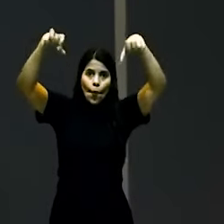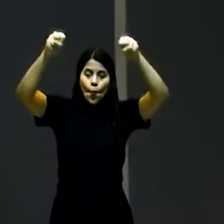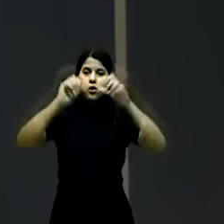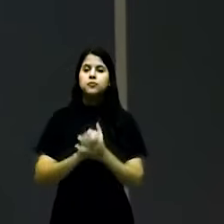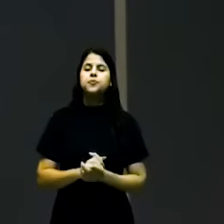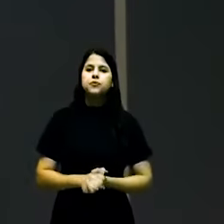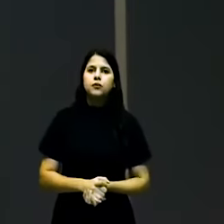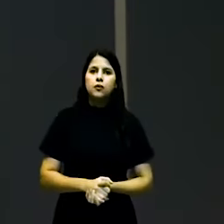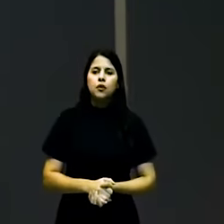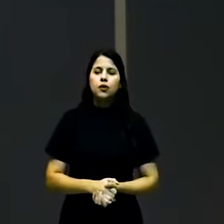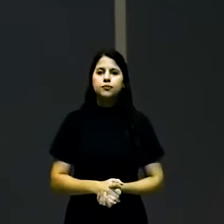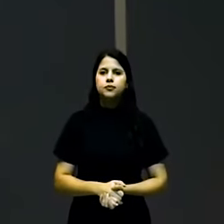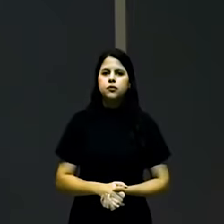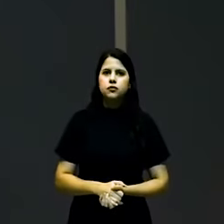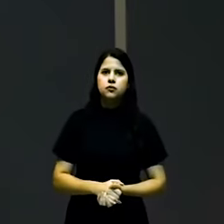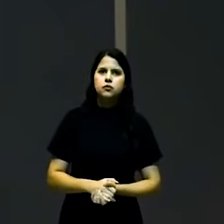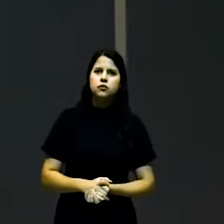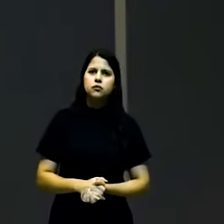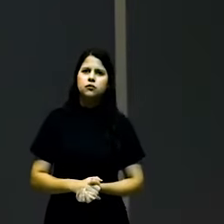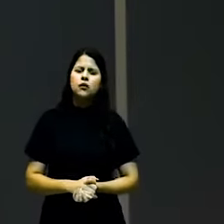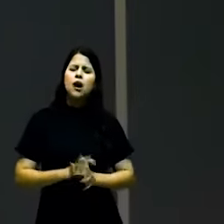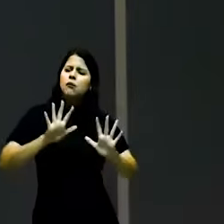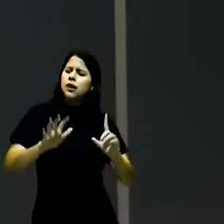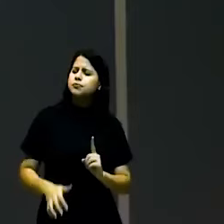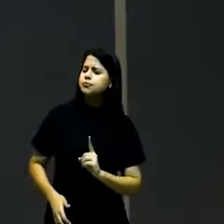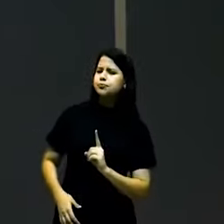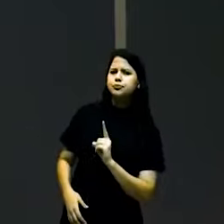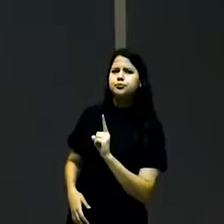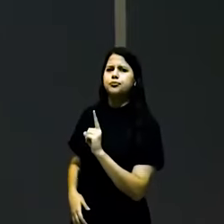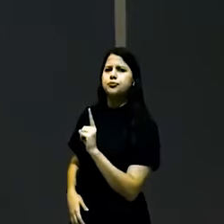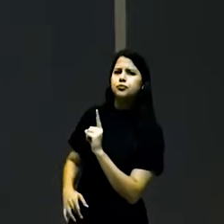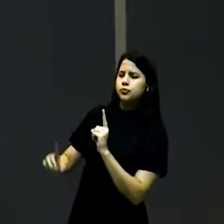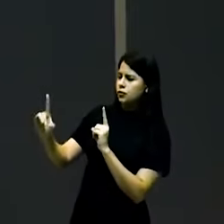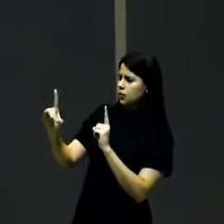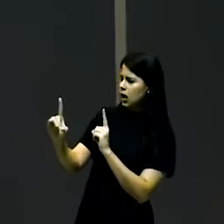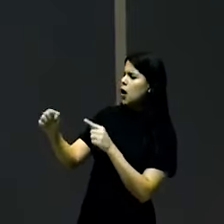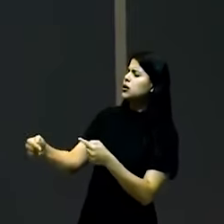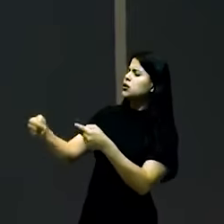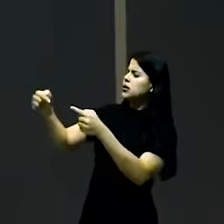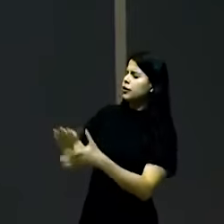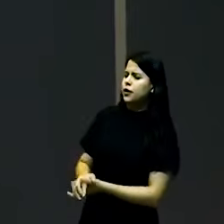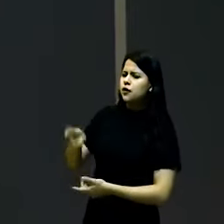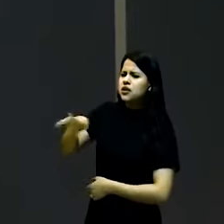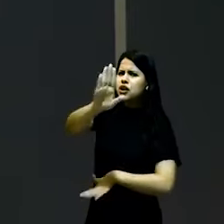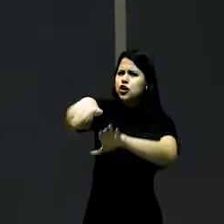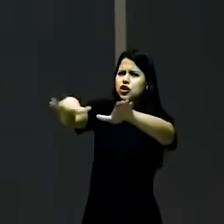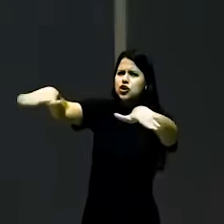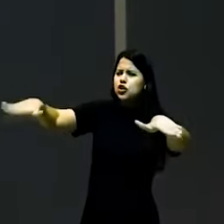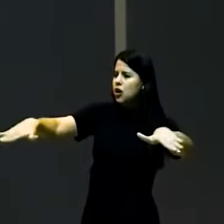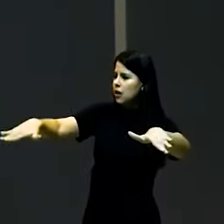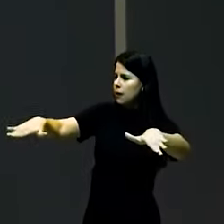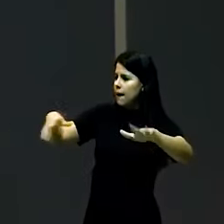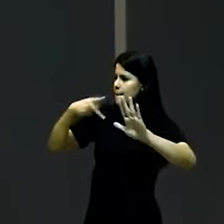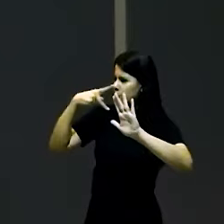E a Bíblia diz que Elias faz um desafio a Acabe. Está vendo esses profetas? Chama todos esses profetas.